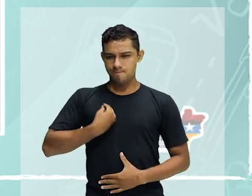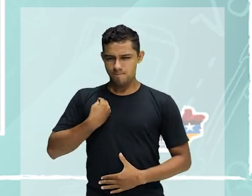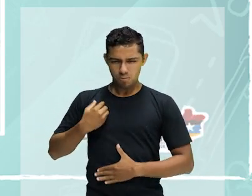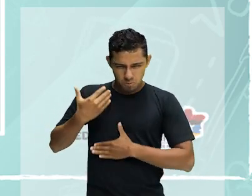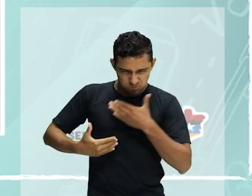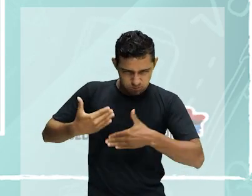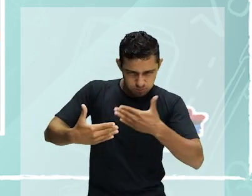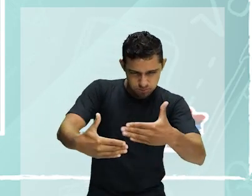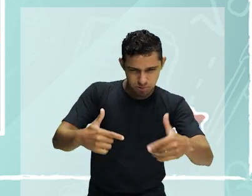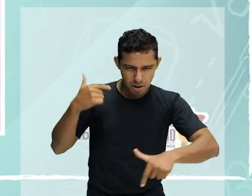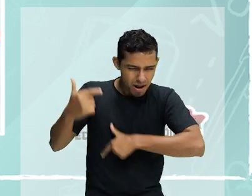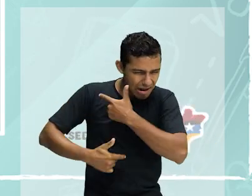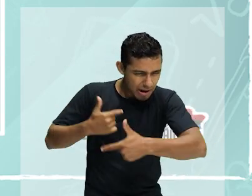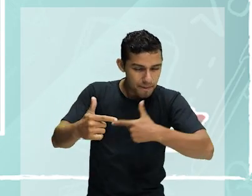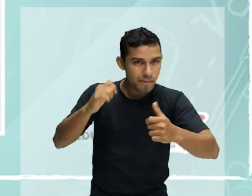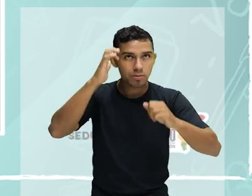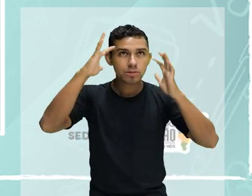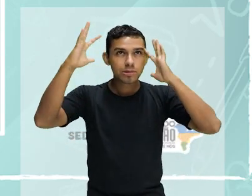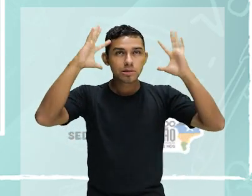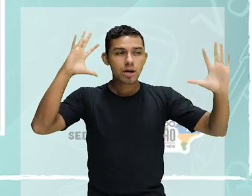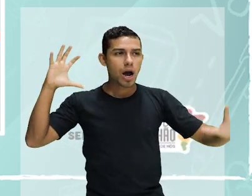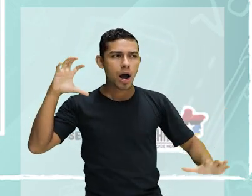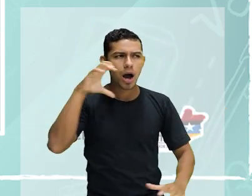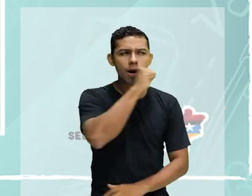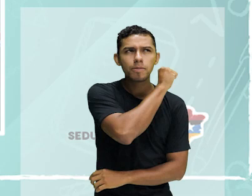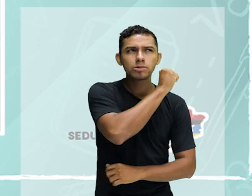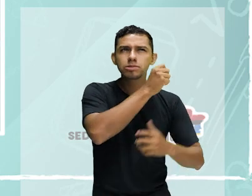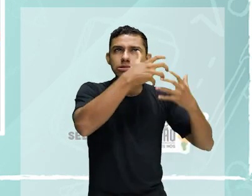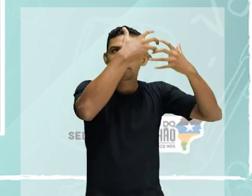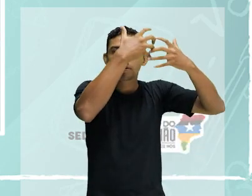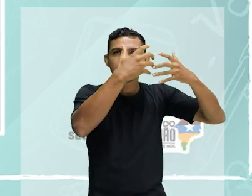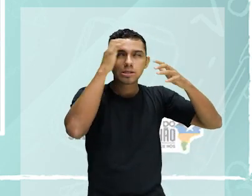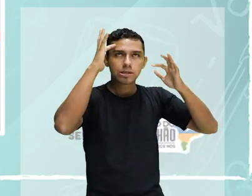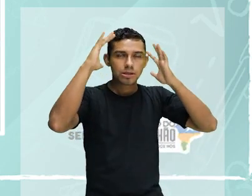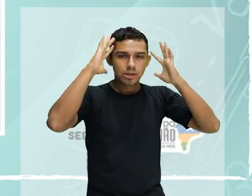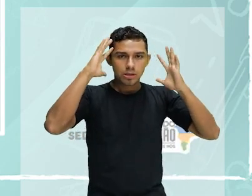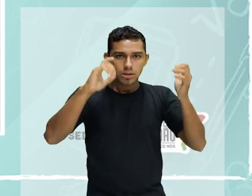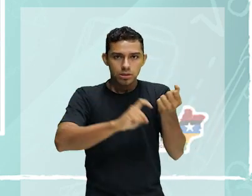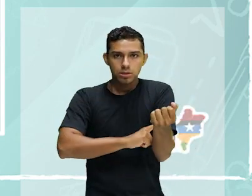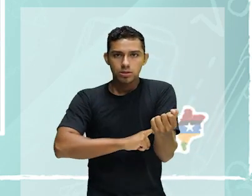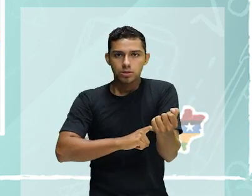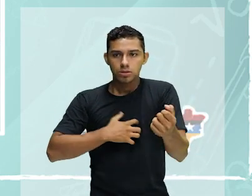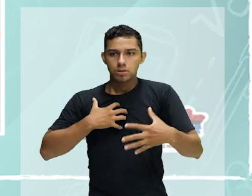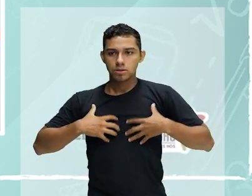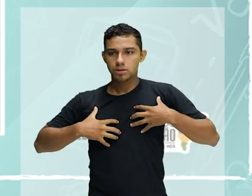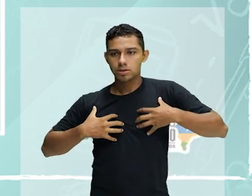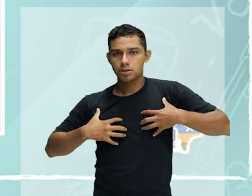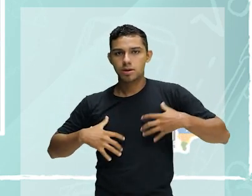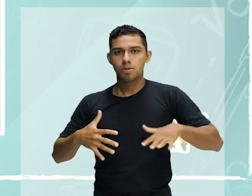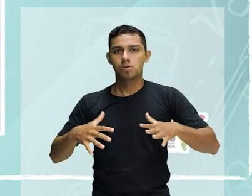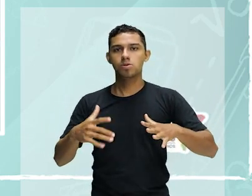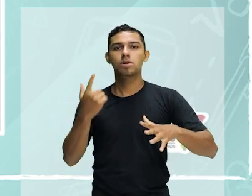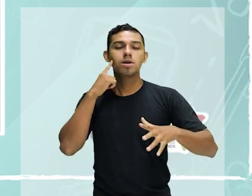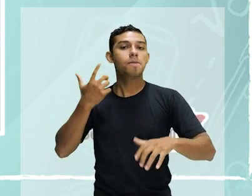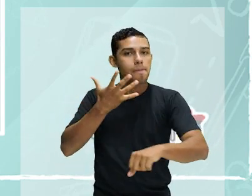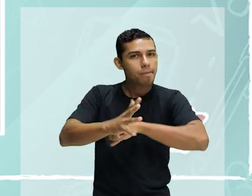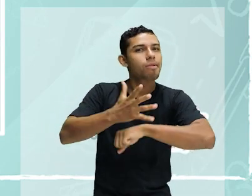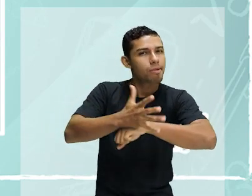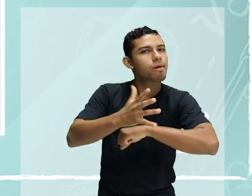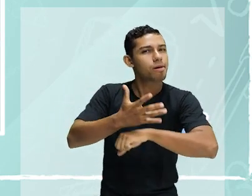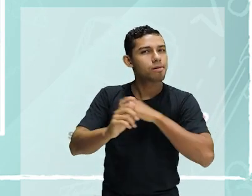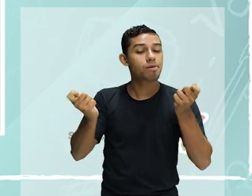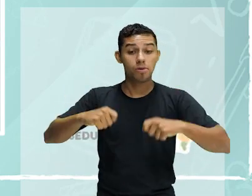forma artificial e passageira, conseguindo melhores resultados nos esportes que pratica. Preste atenção